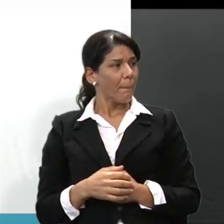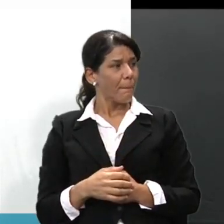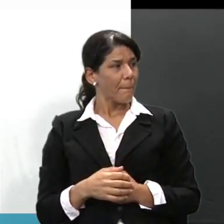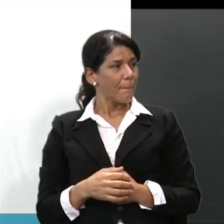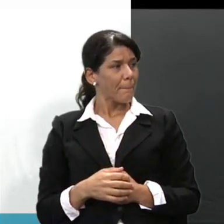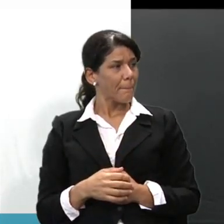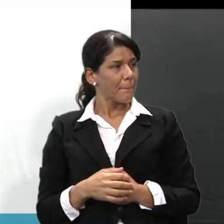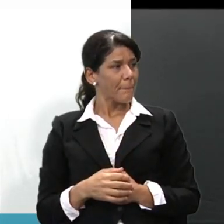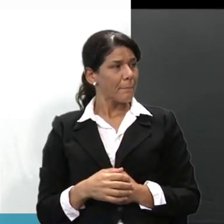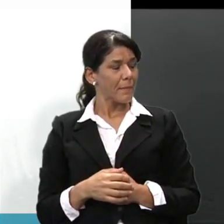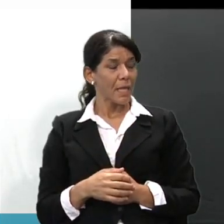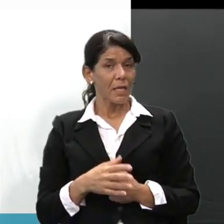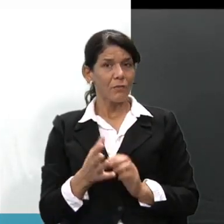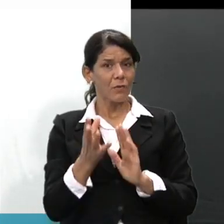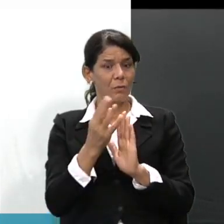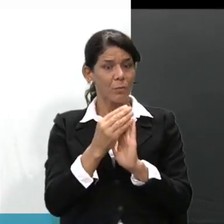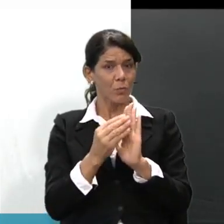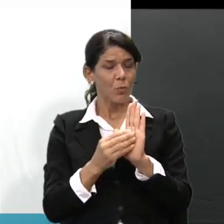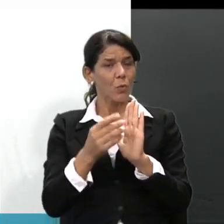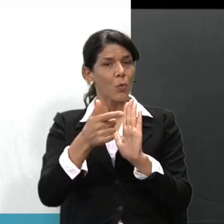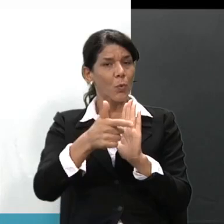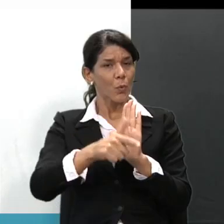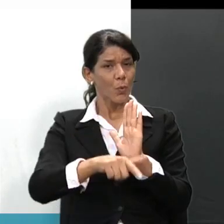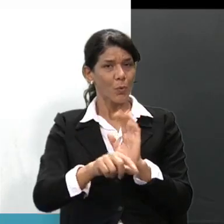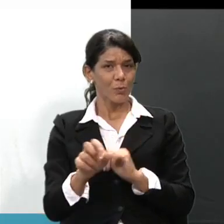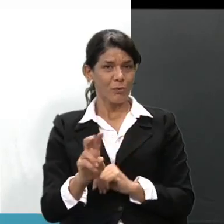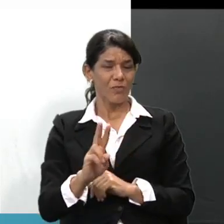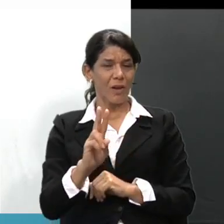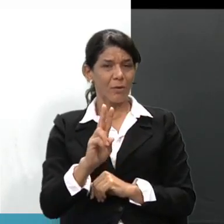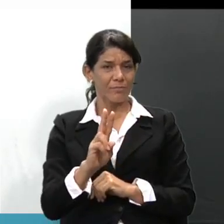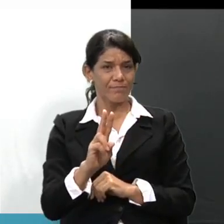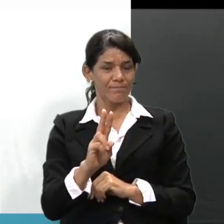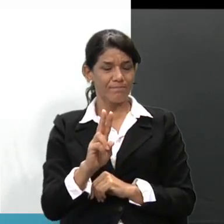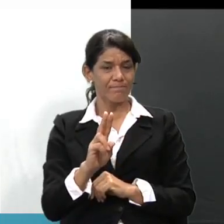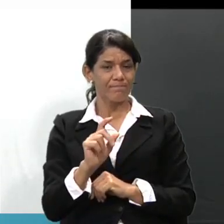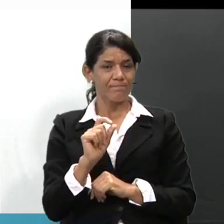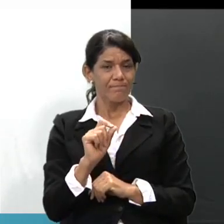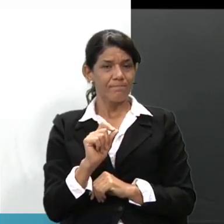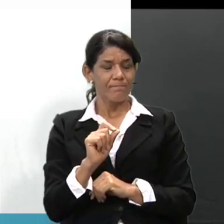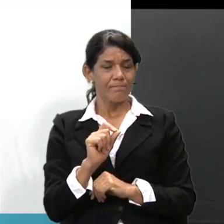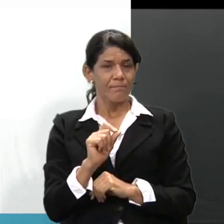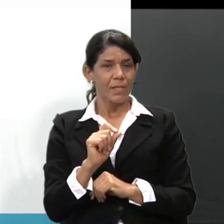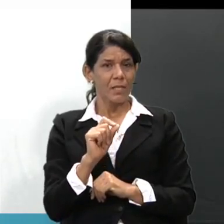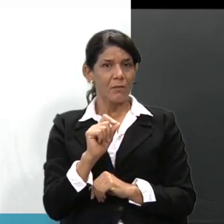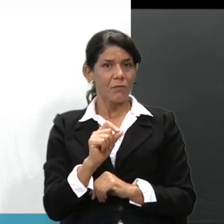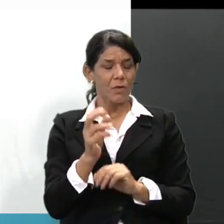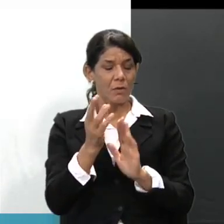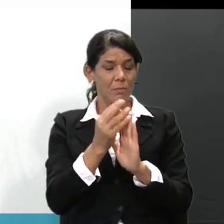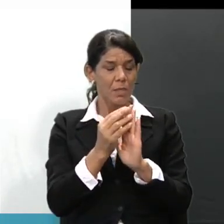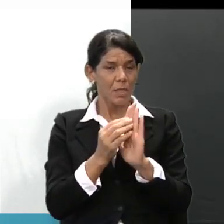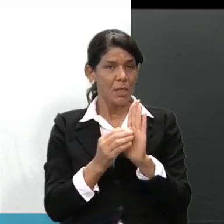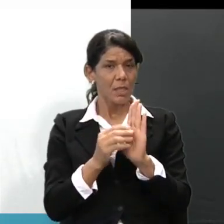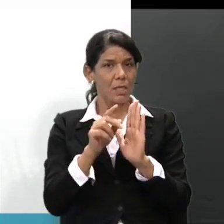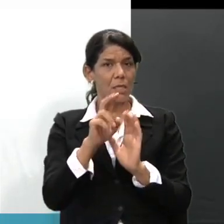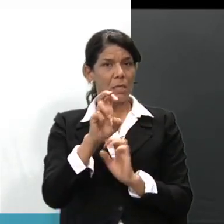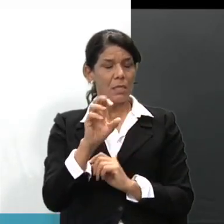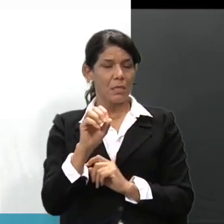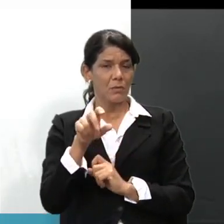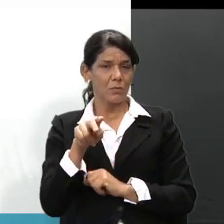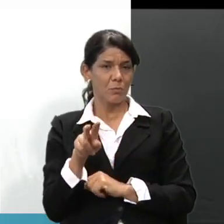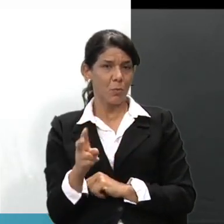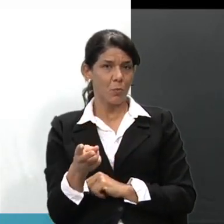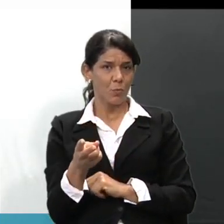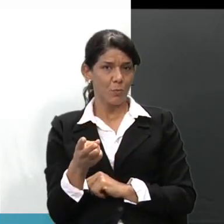Entretanto, né, foi prescrito um outro valor a ser administrado. Foi prescrito 500